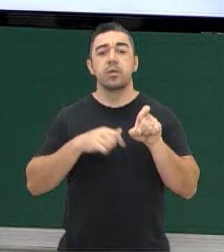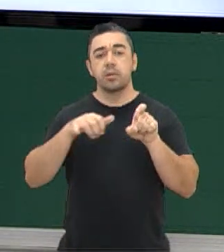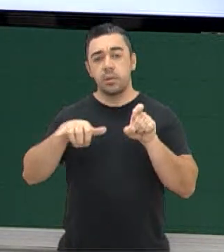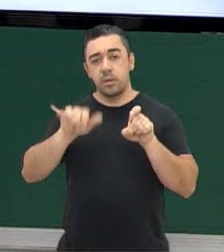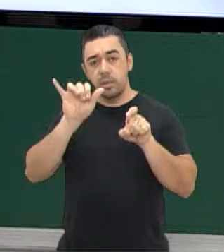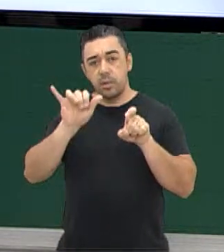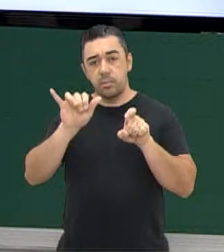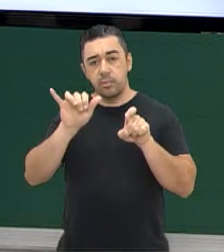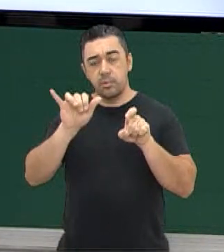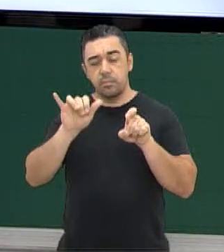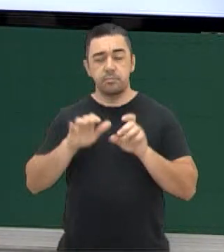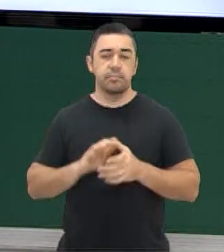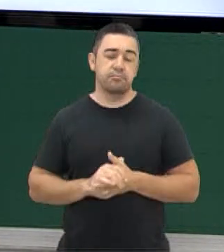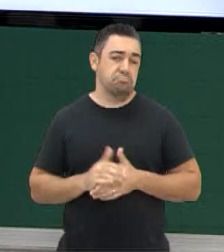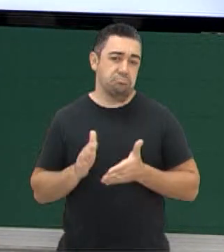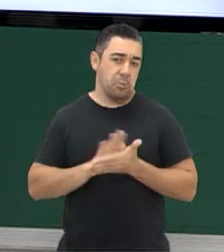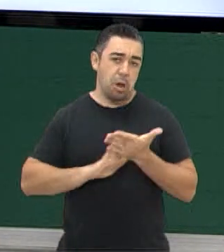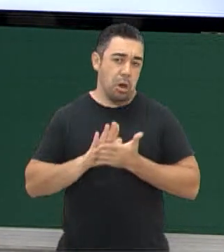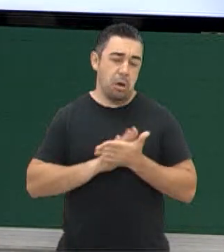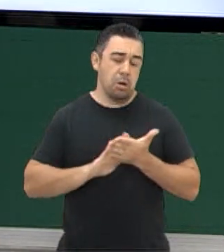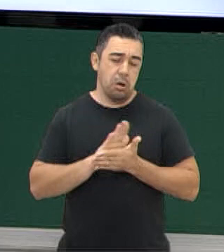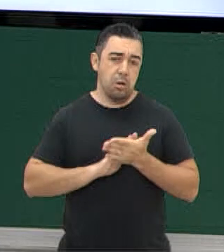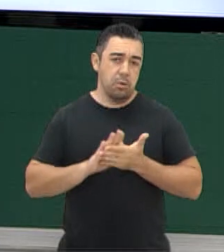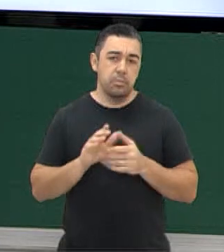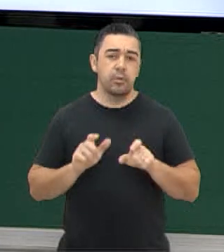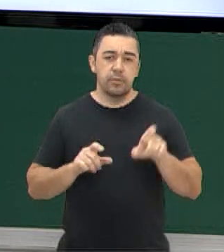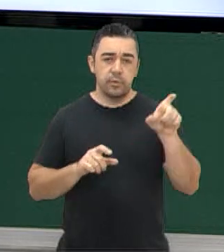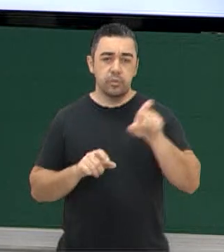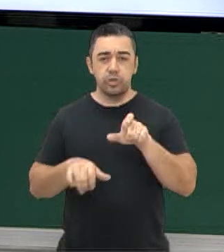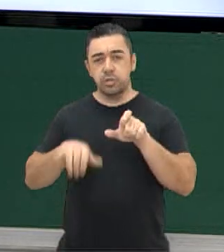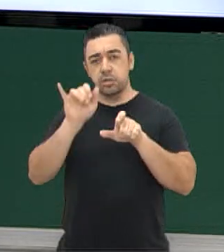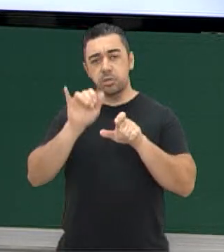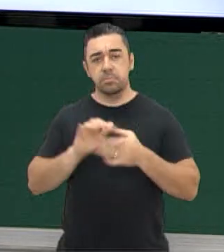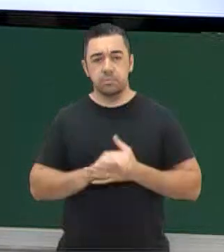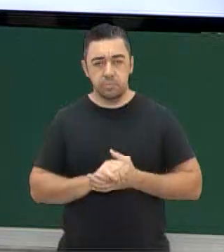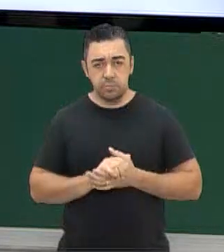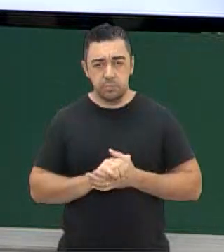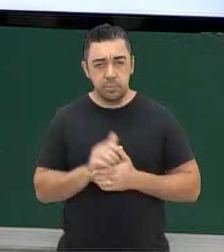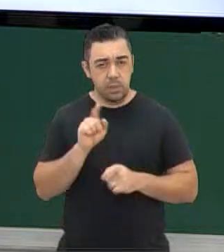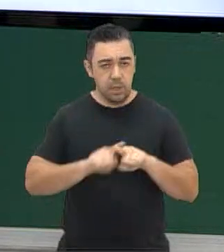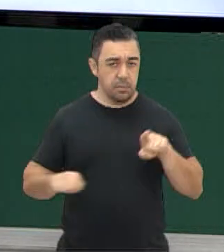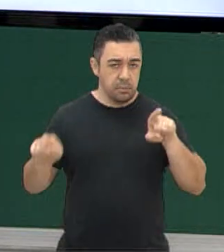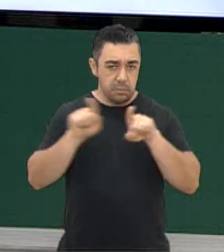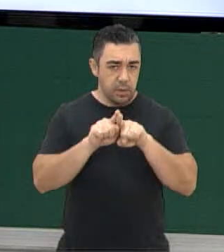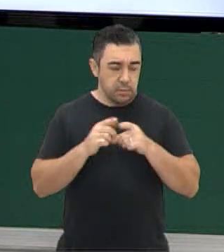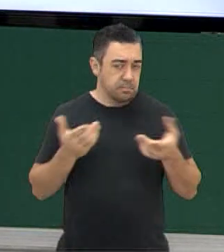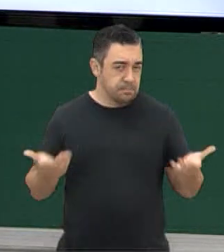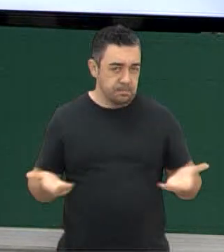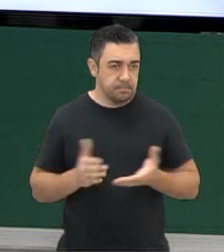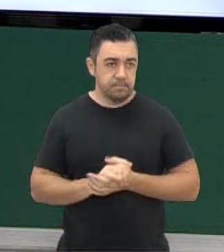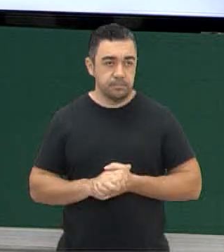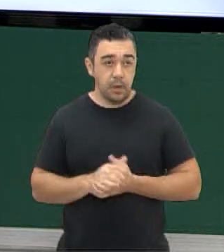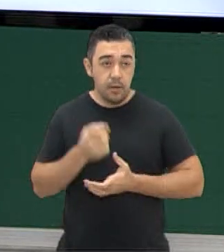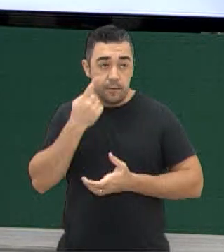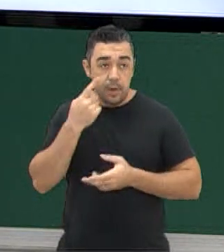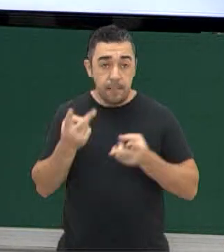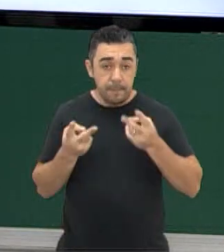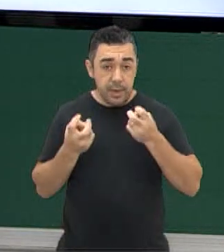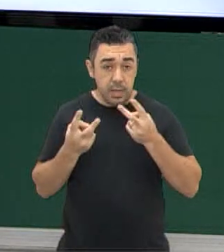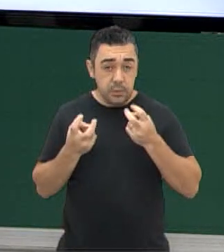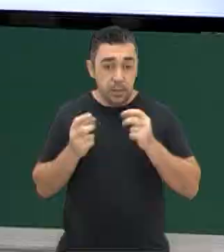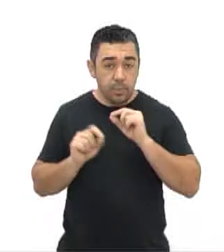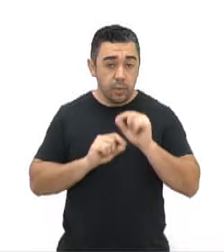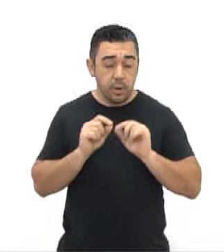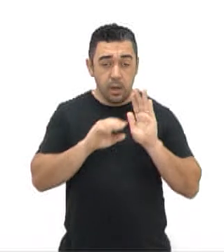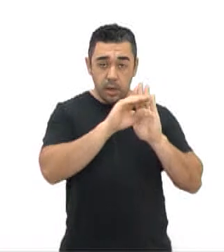y, como não tem outra letra igual, eu só vou repetir e colocar uma multiplicando a outra. Observe que usamos